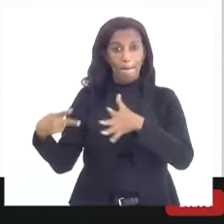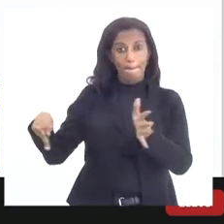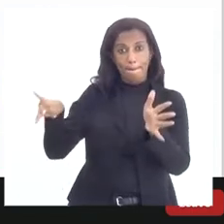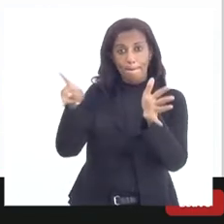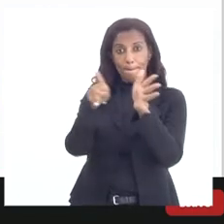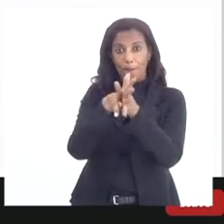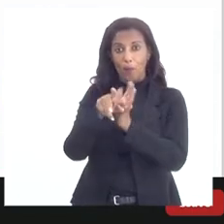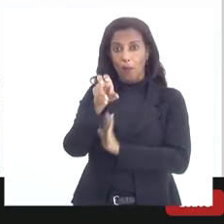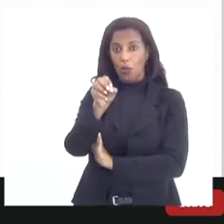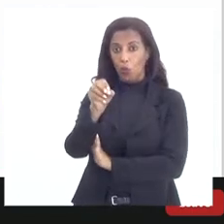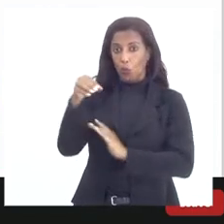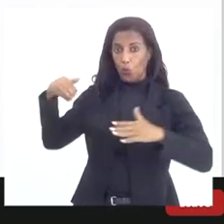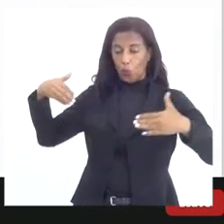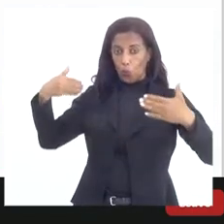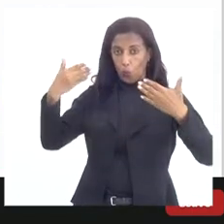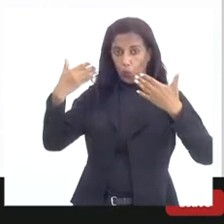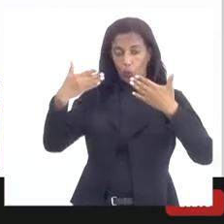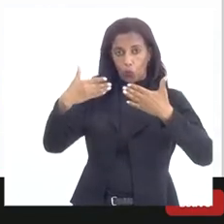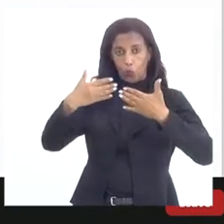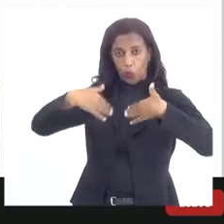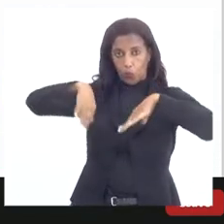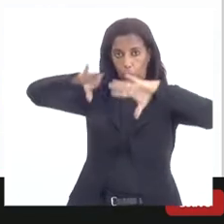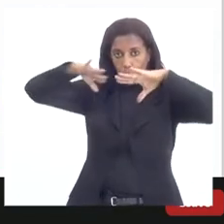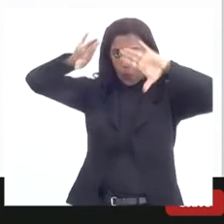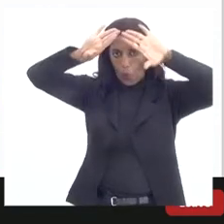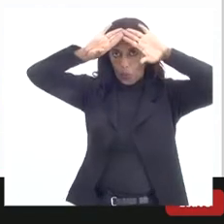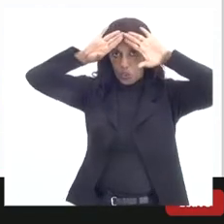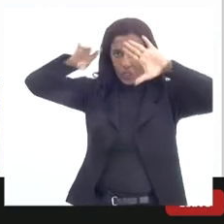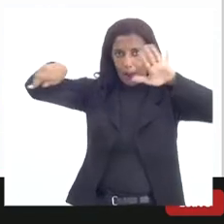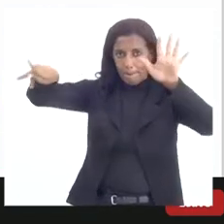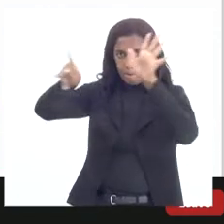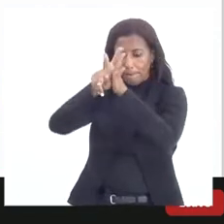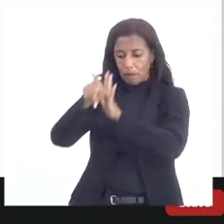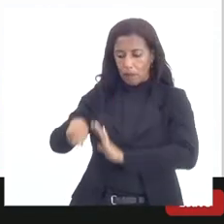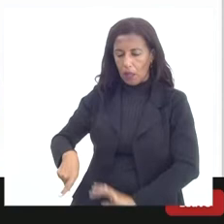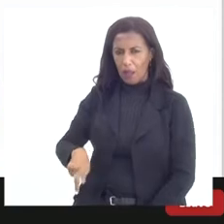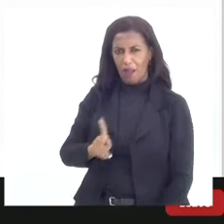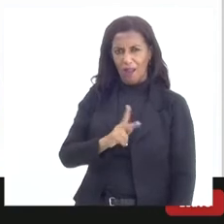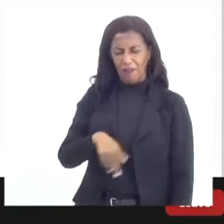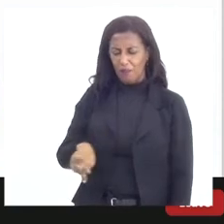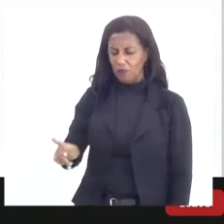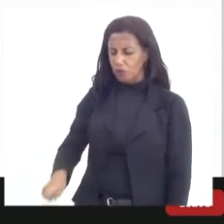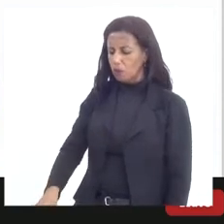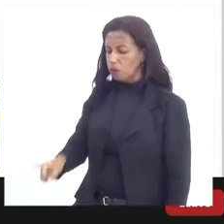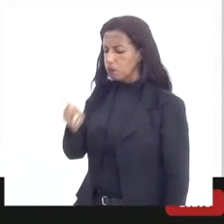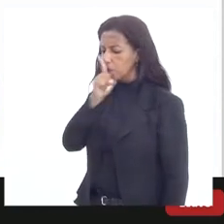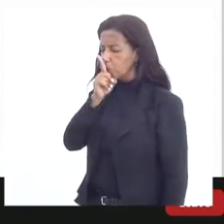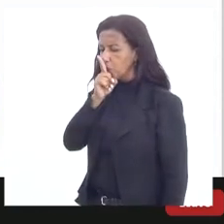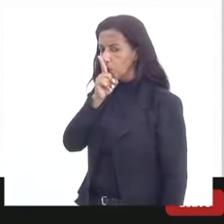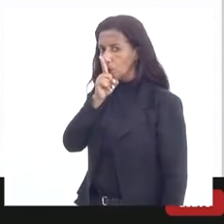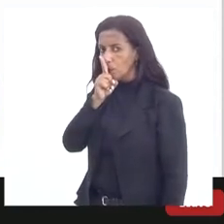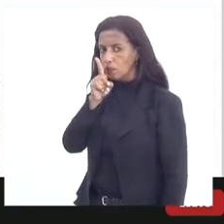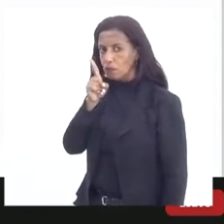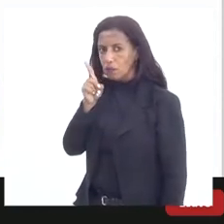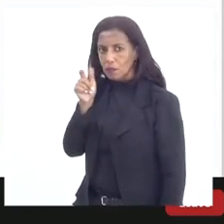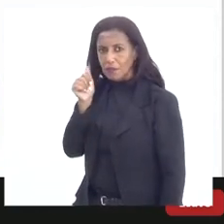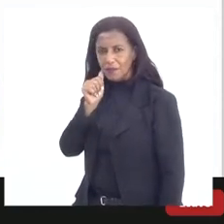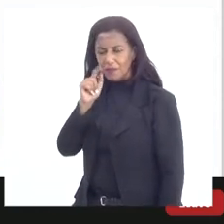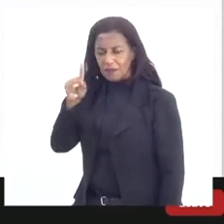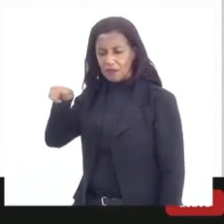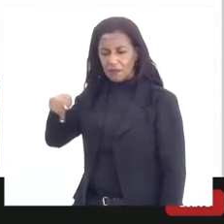do orixá dela, Ogum. A professora a silencia e a Duda volta chorando para